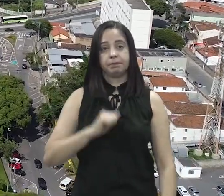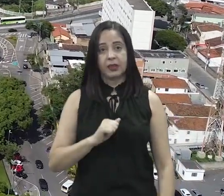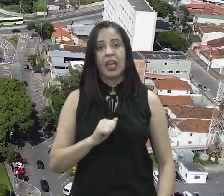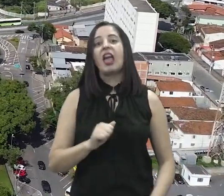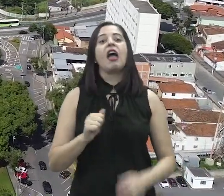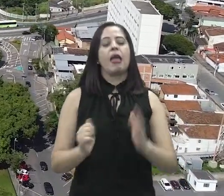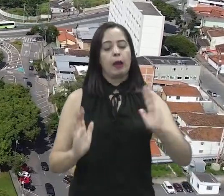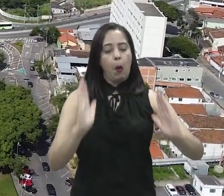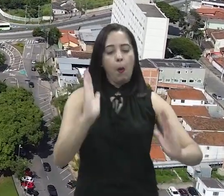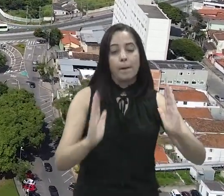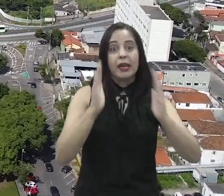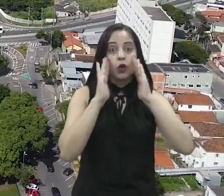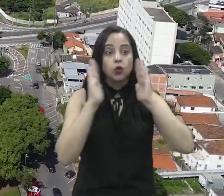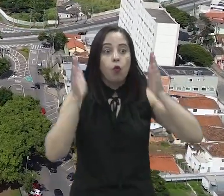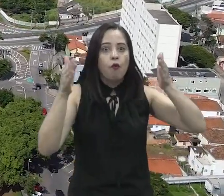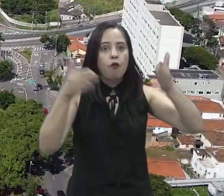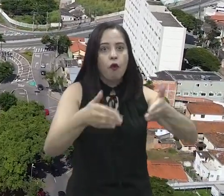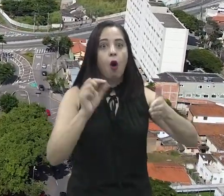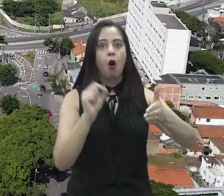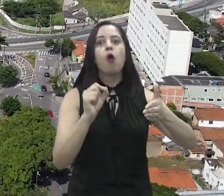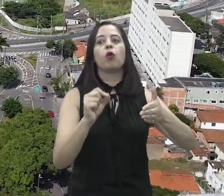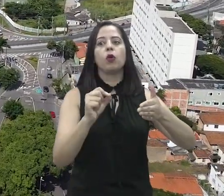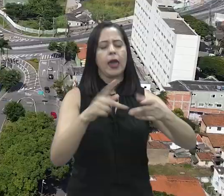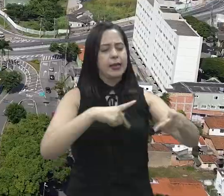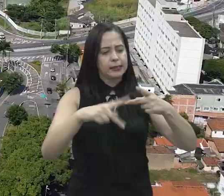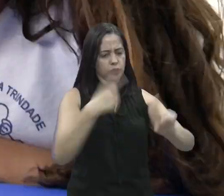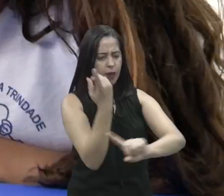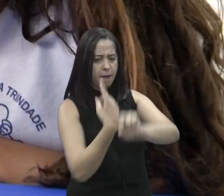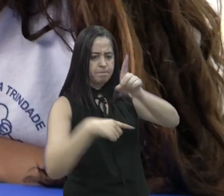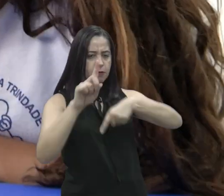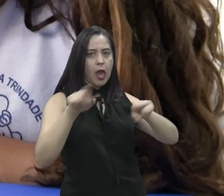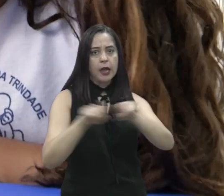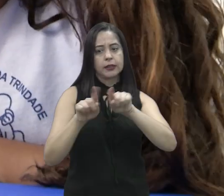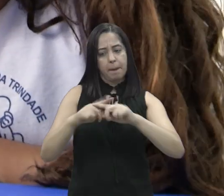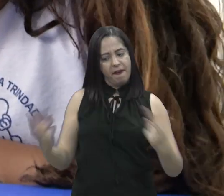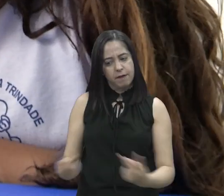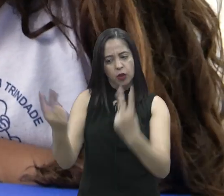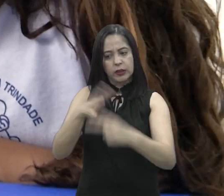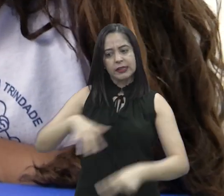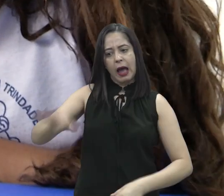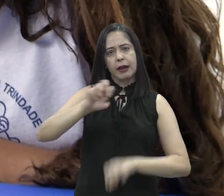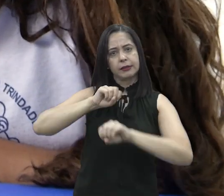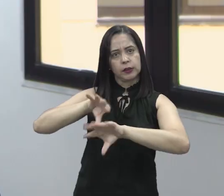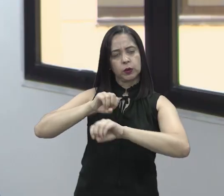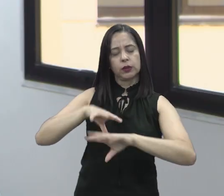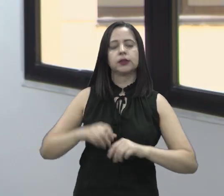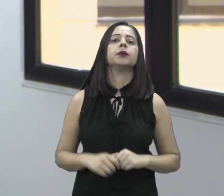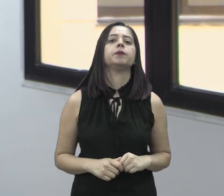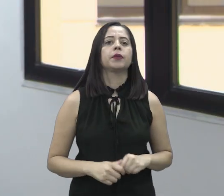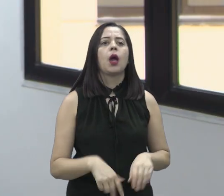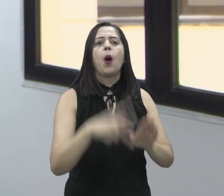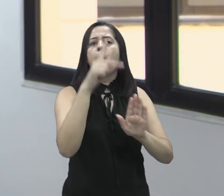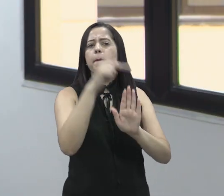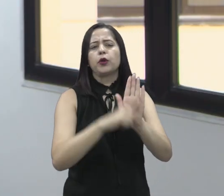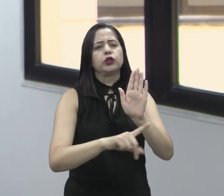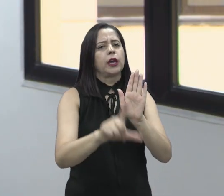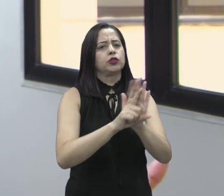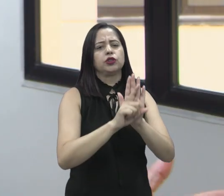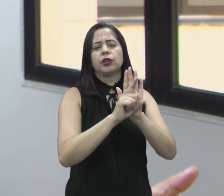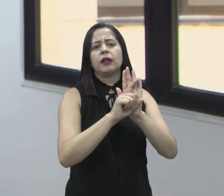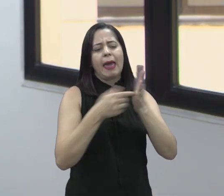parlamentar consolidou um mandato focado no desenvolvimento local e na valorização da educação. Muitos projetos aprovados,